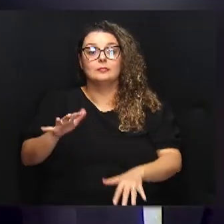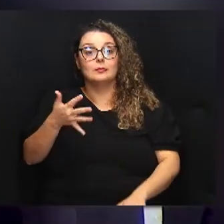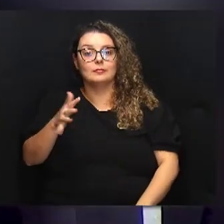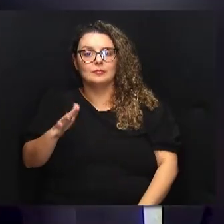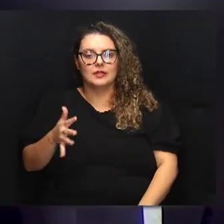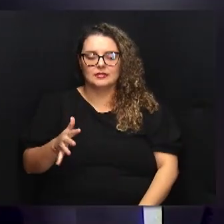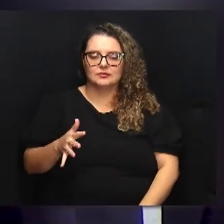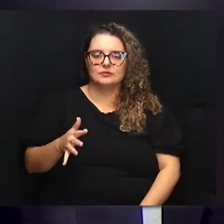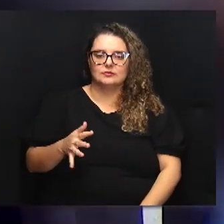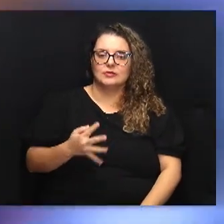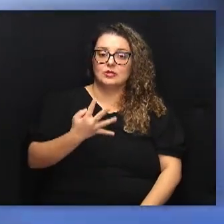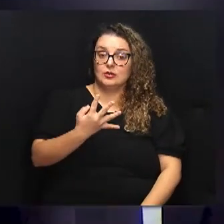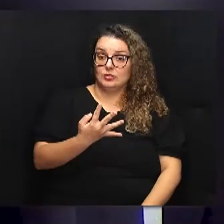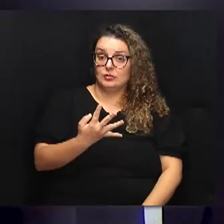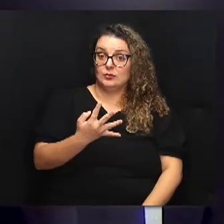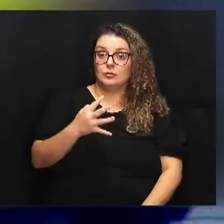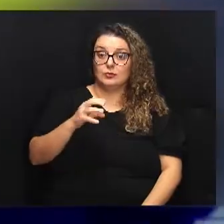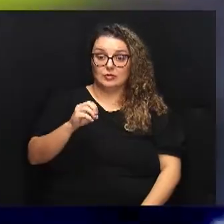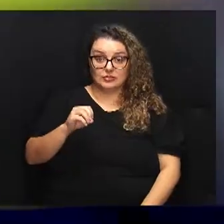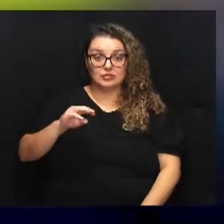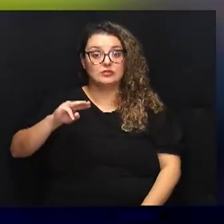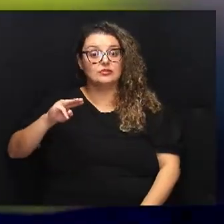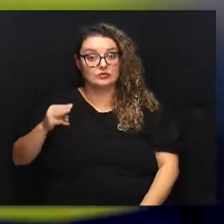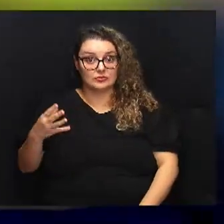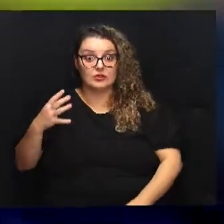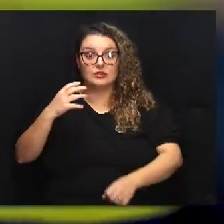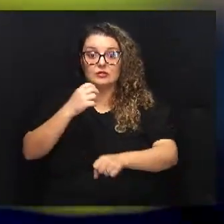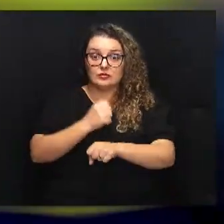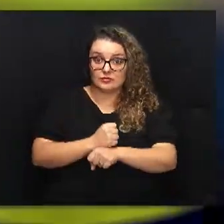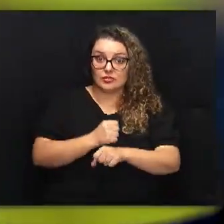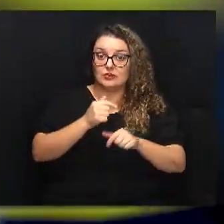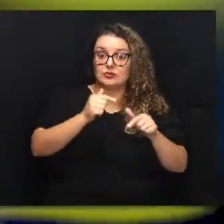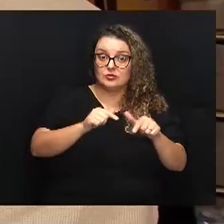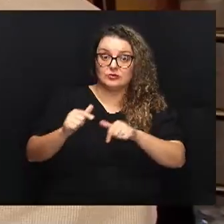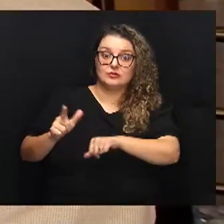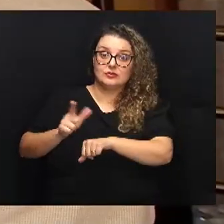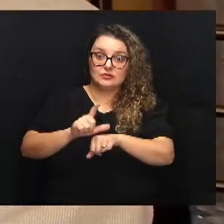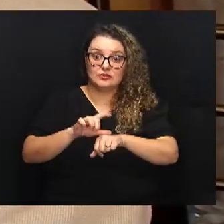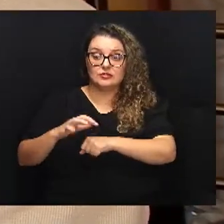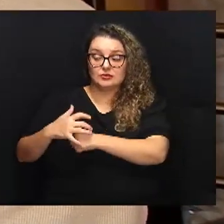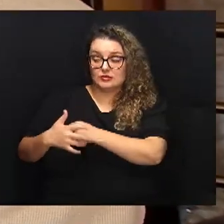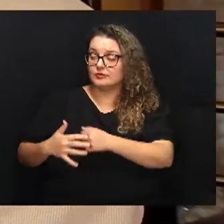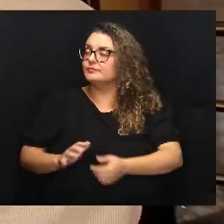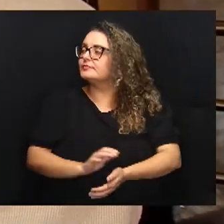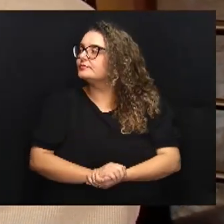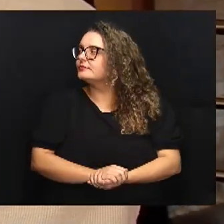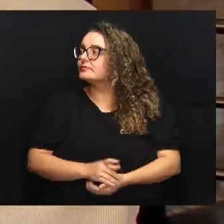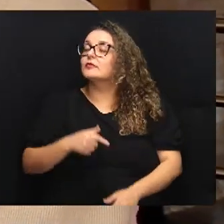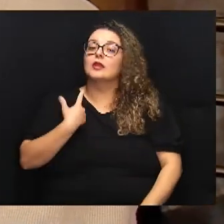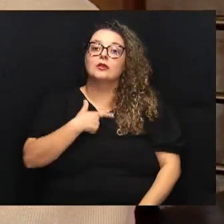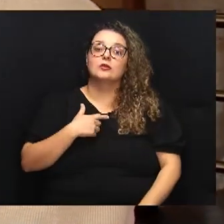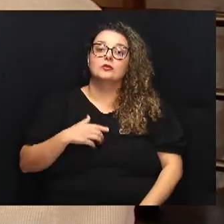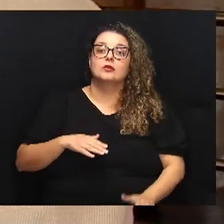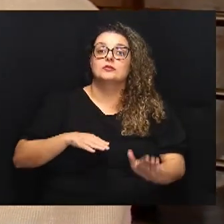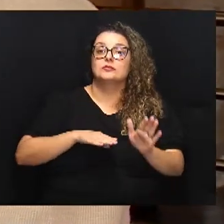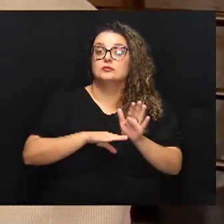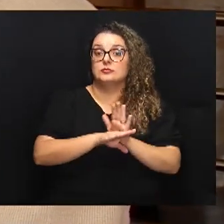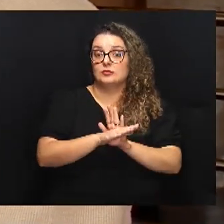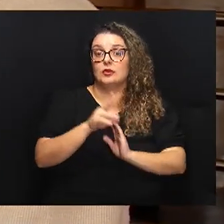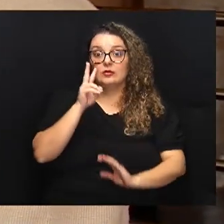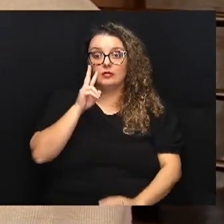aproximadamente 400 milhões, somando o comércio físico e digital. Nós estamos prevendo um crescimento, né, em torno